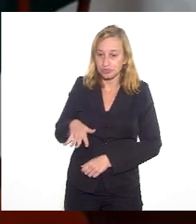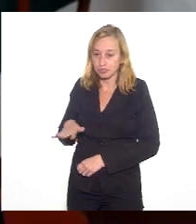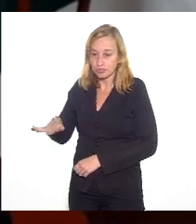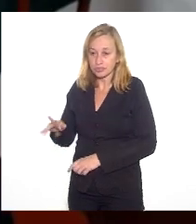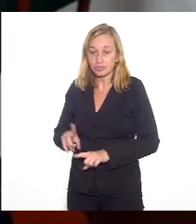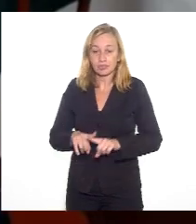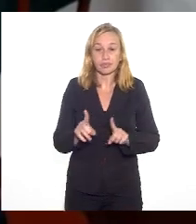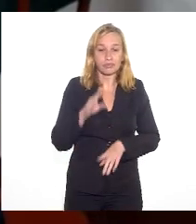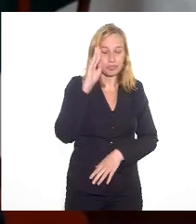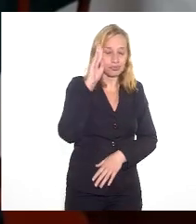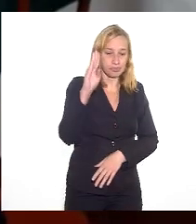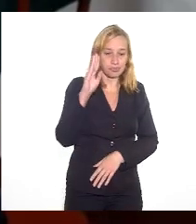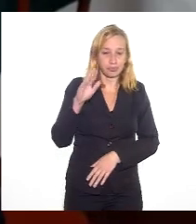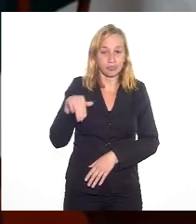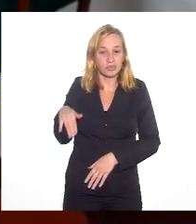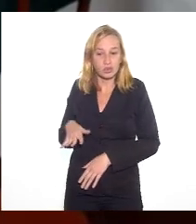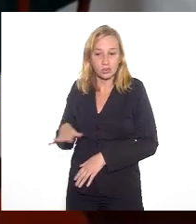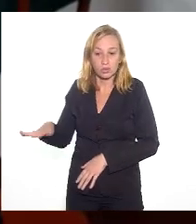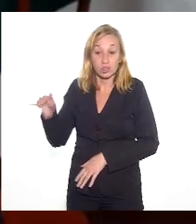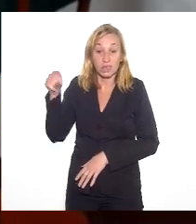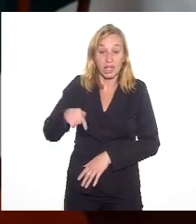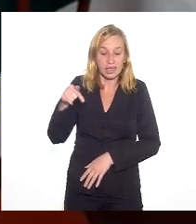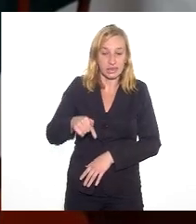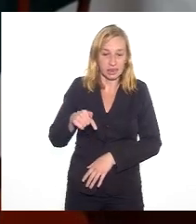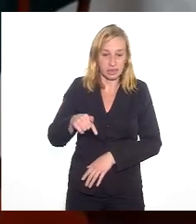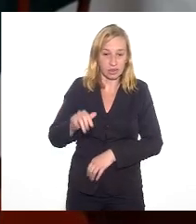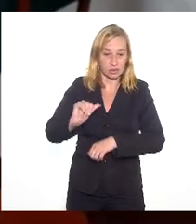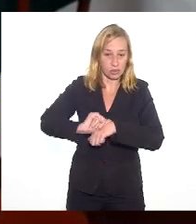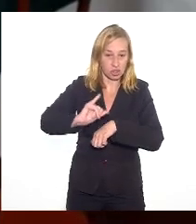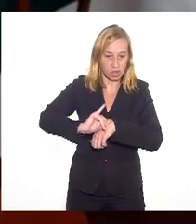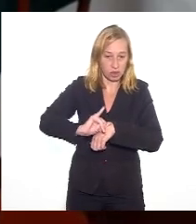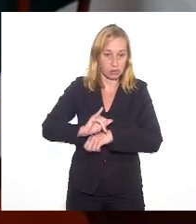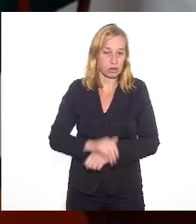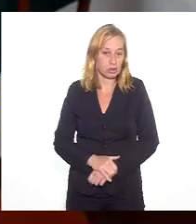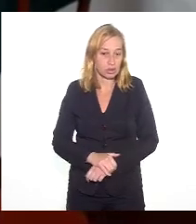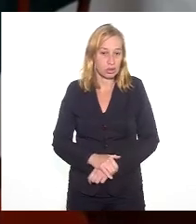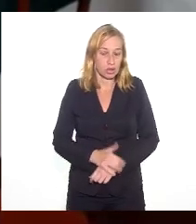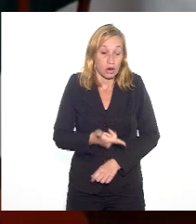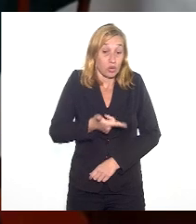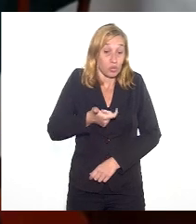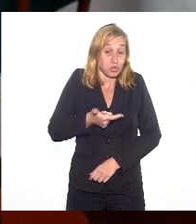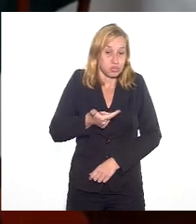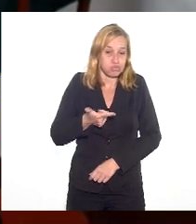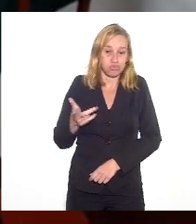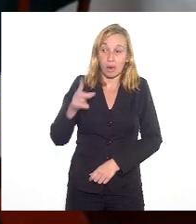dizer, principalmente nas comunidades aqui da região metropolitana, com o armamento delas,